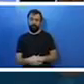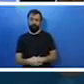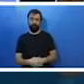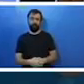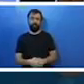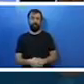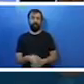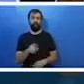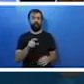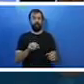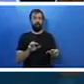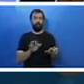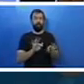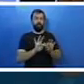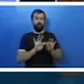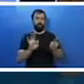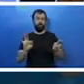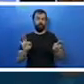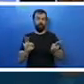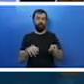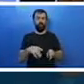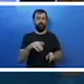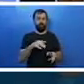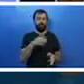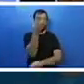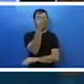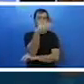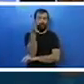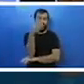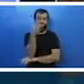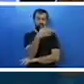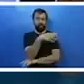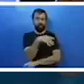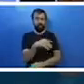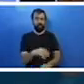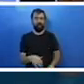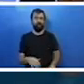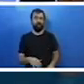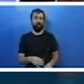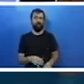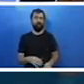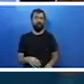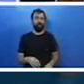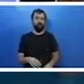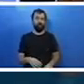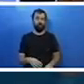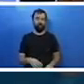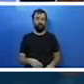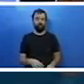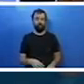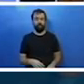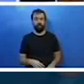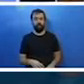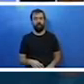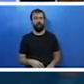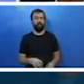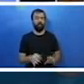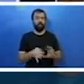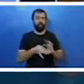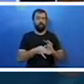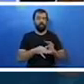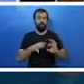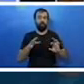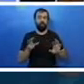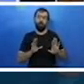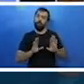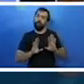na bandeira. Libertas quaes seratamen. É uma frase em latim que quer dizer liberdade ainda